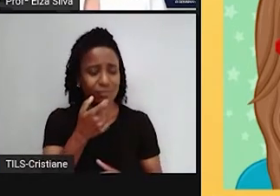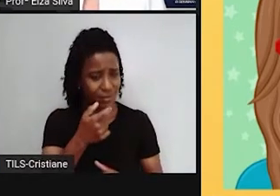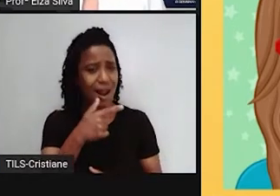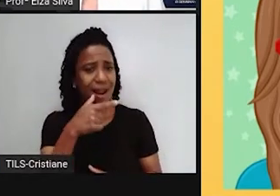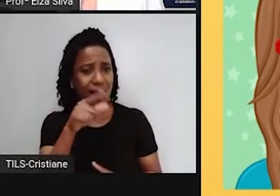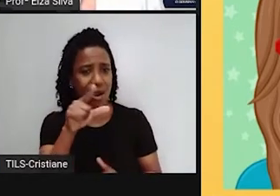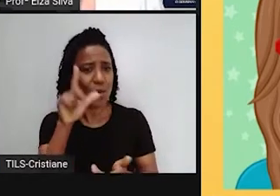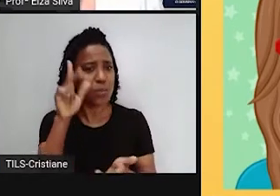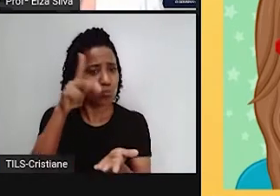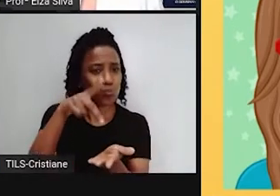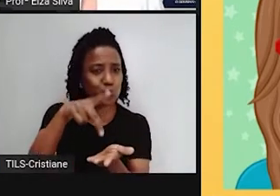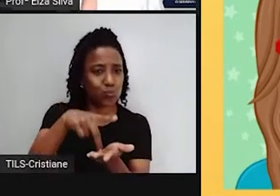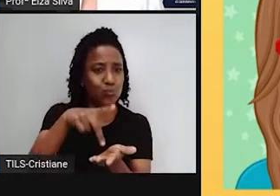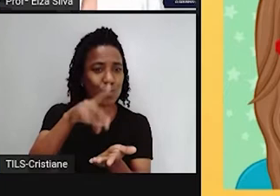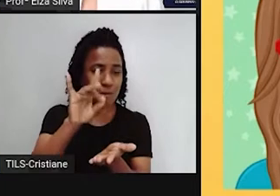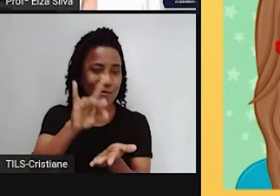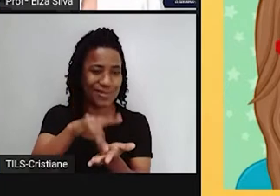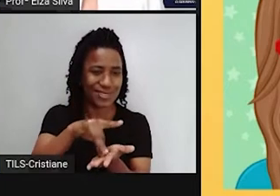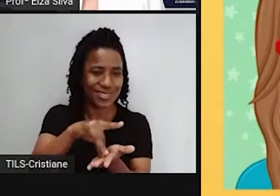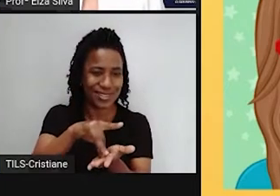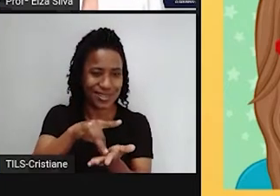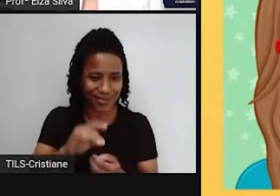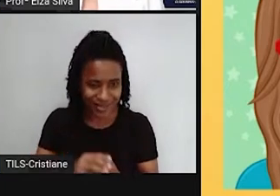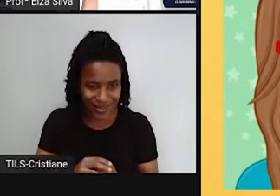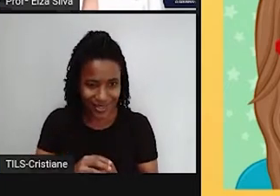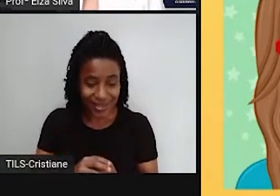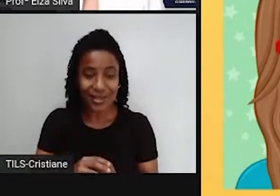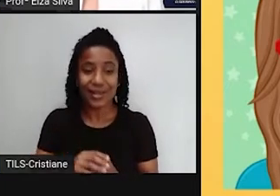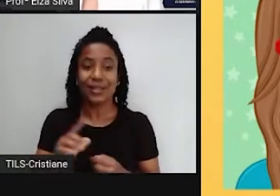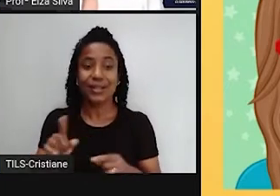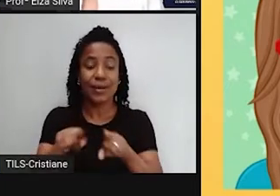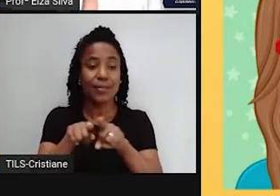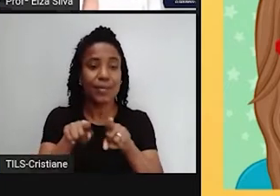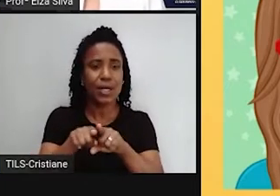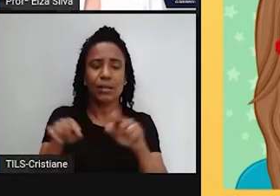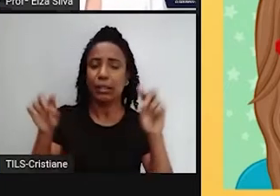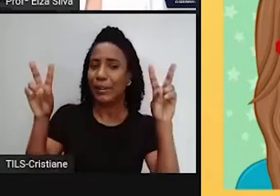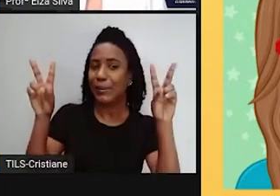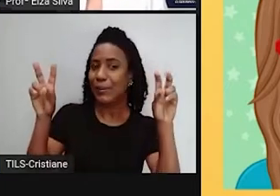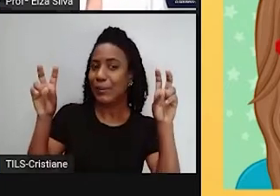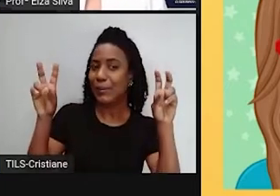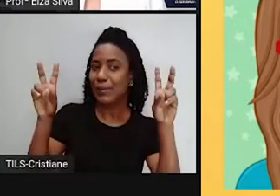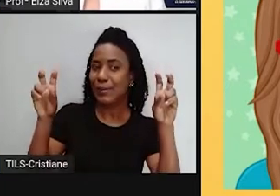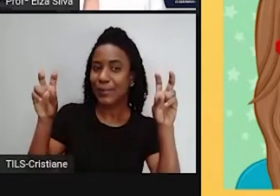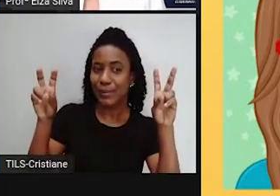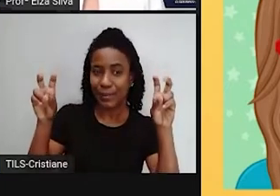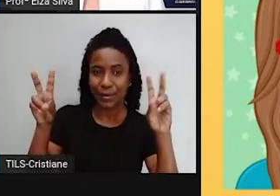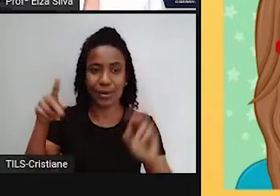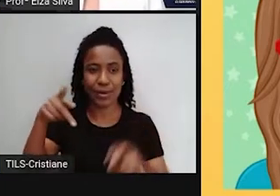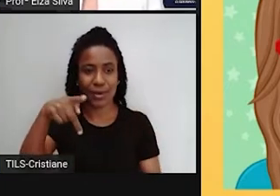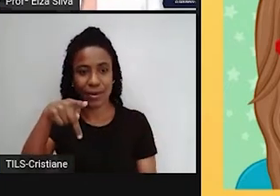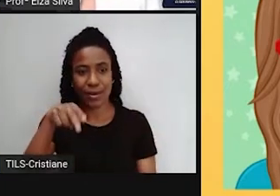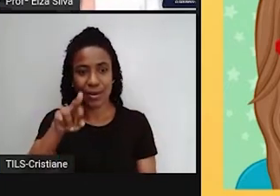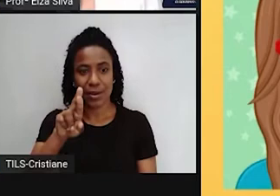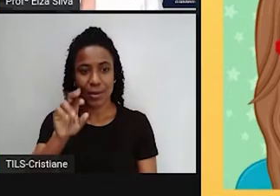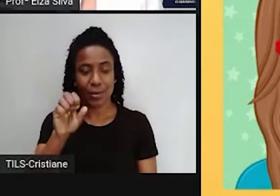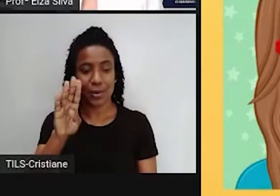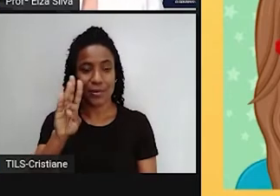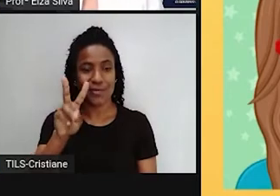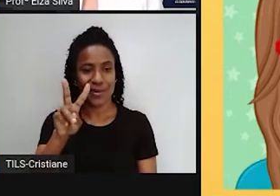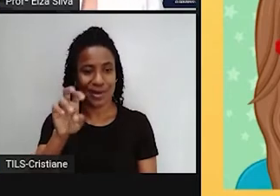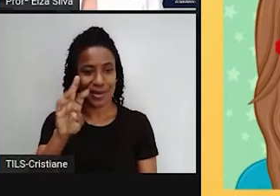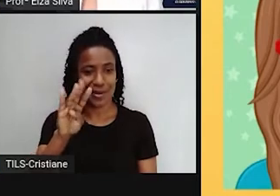aprender alguns provérbios que são utilizados ao redor do mundo e, em específico, na cultura